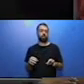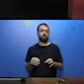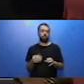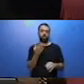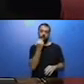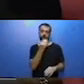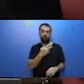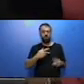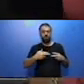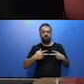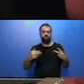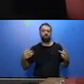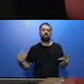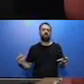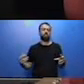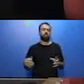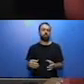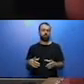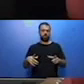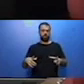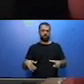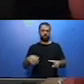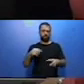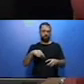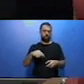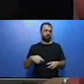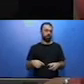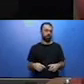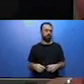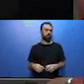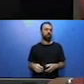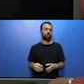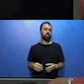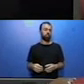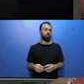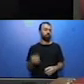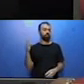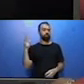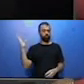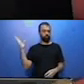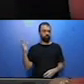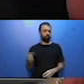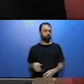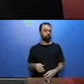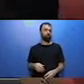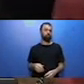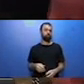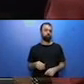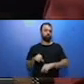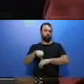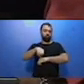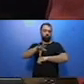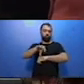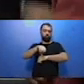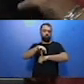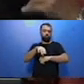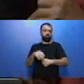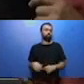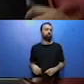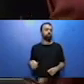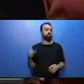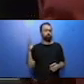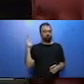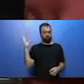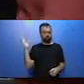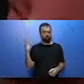mesmo? Os energéticos, os construtores e os reguladores. Sugestão de um cardápio equilibrado de